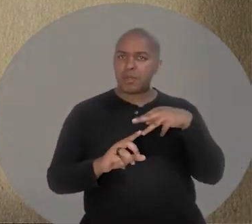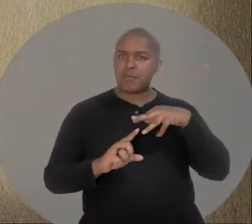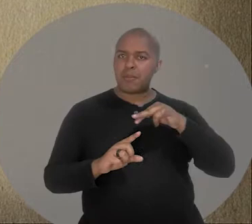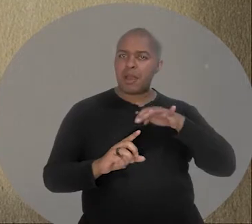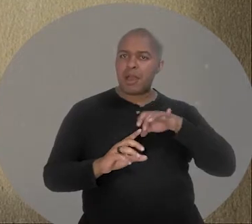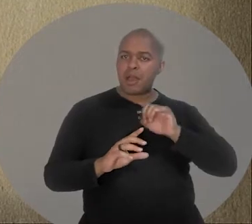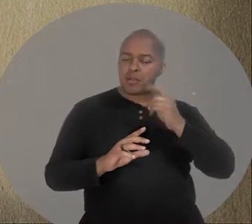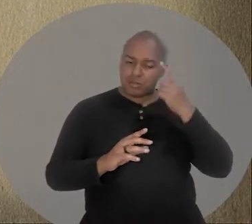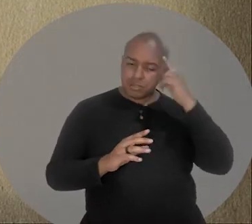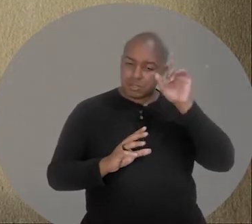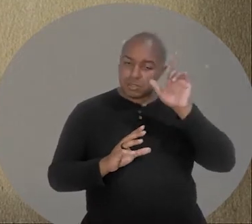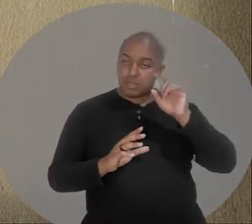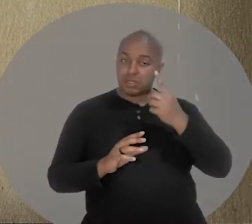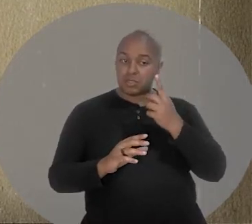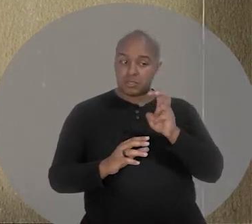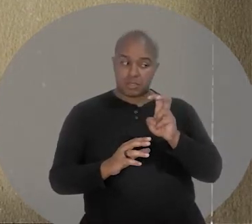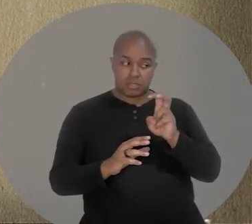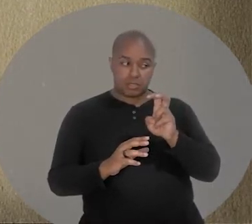15.